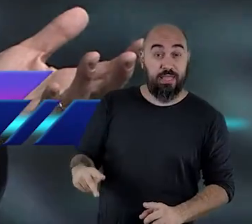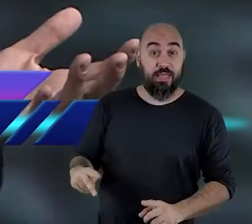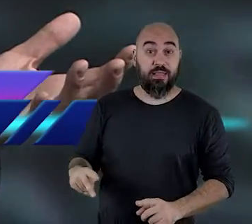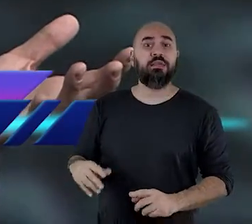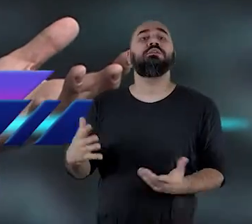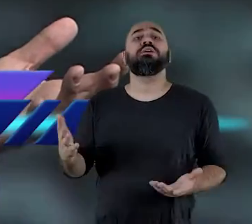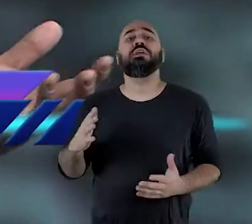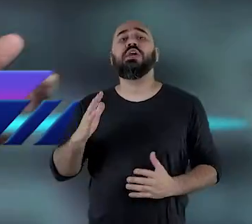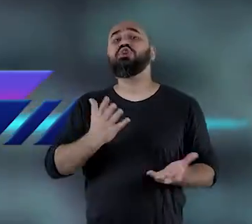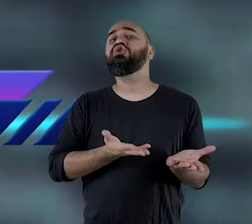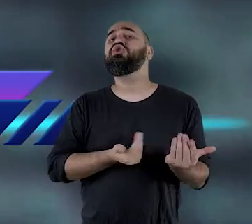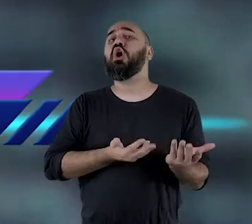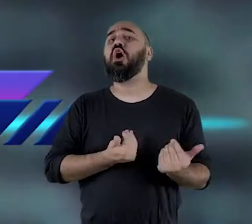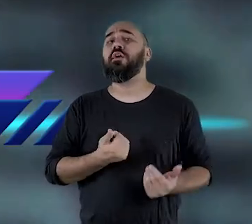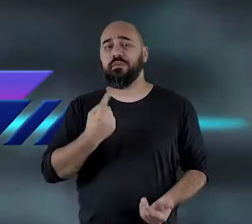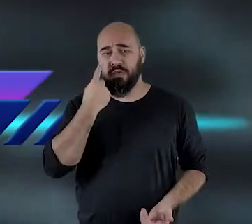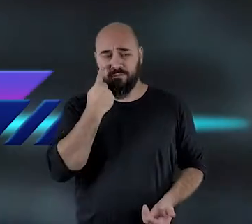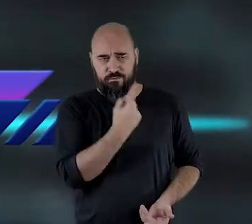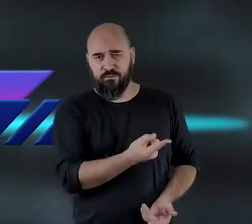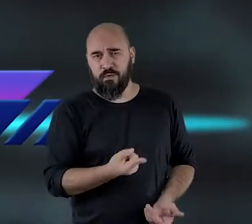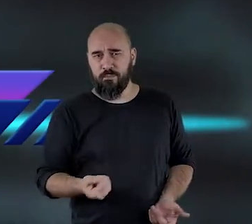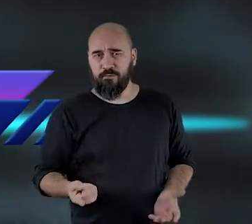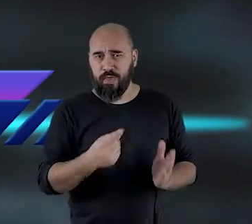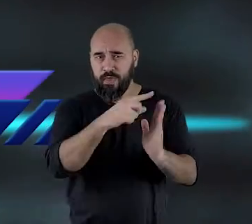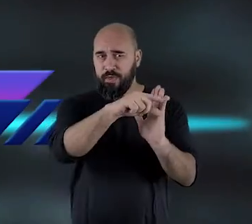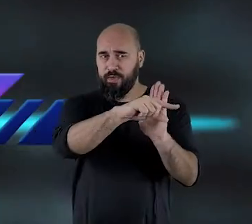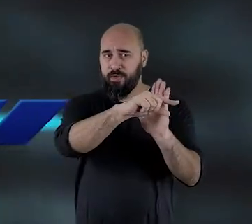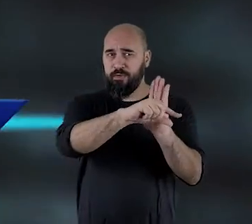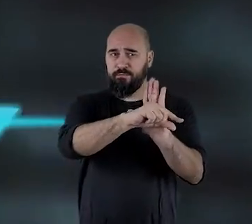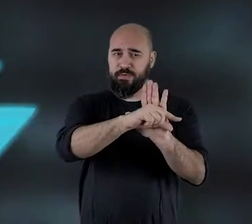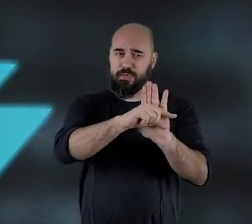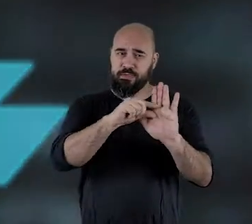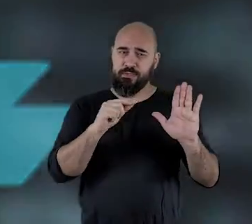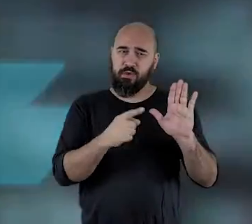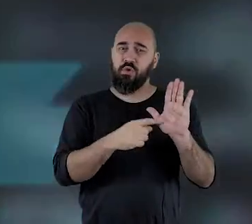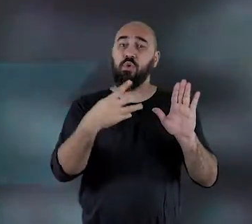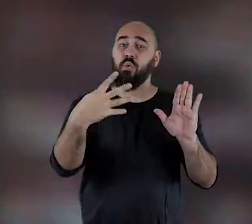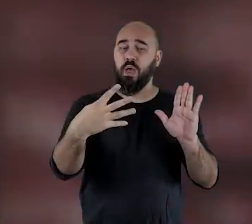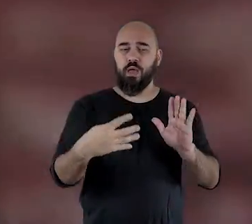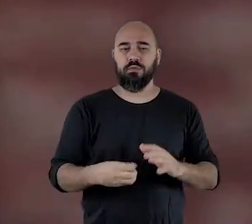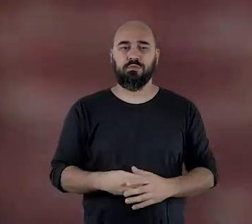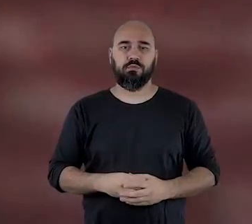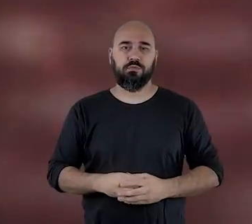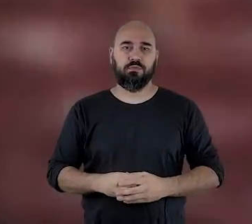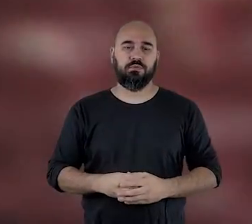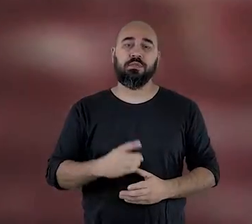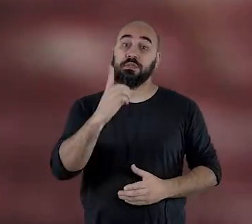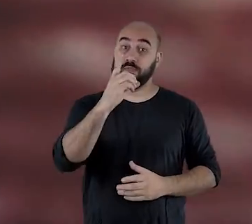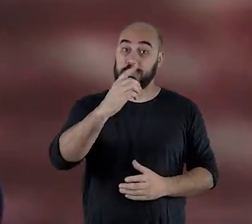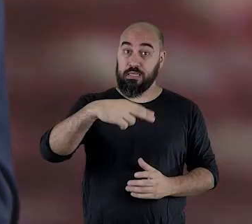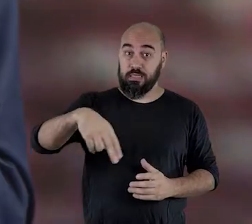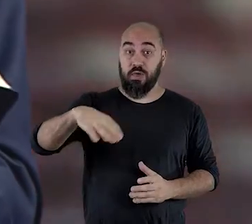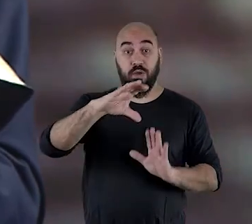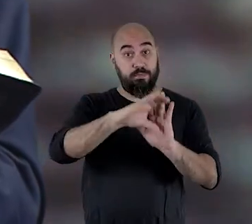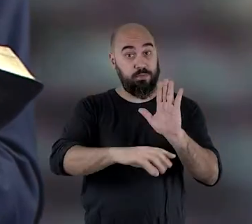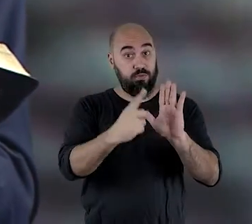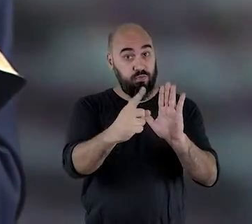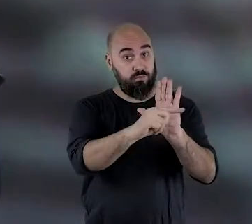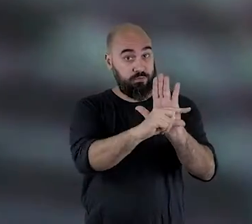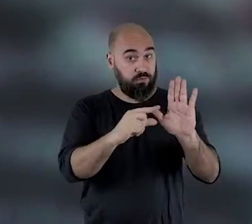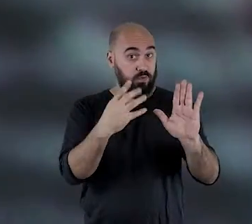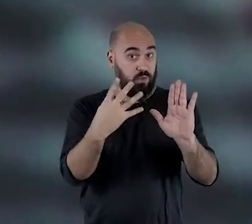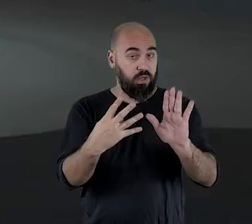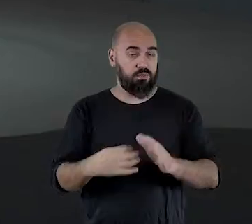ser esses jovens? Vamos ao versículo número 4. Daniel 1:4 diz